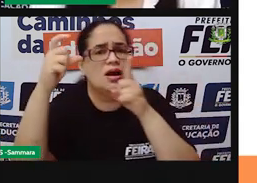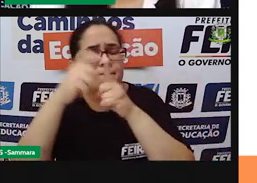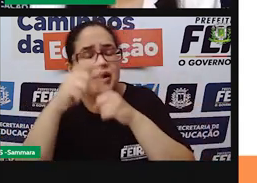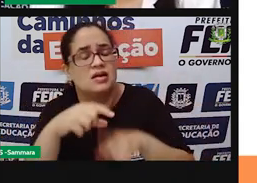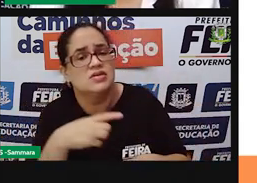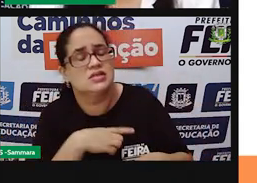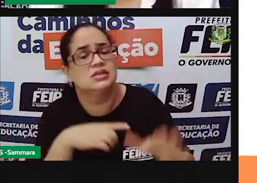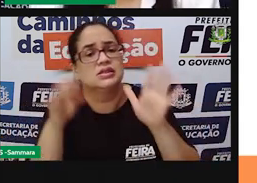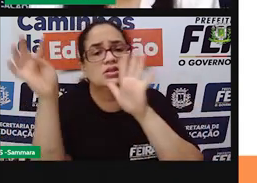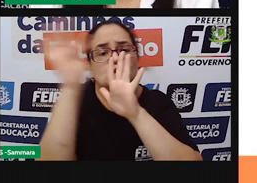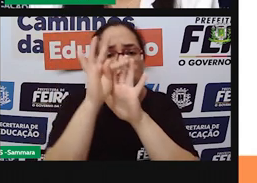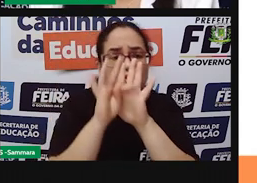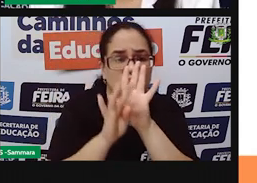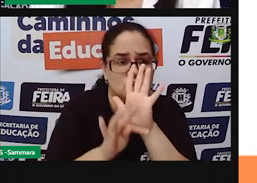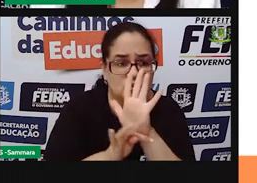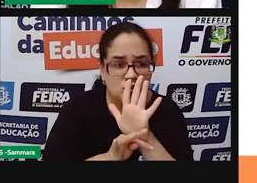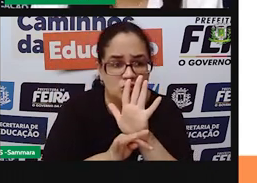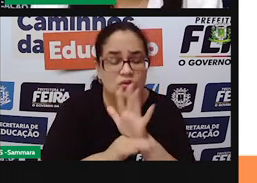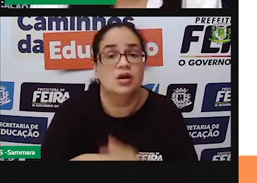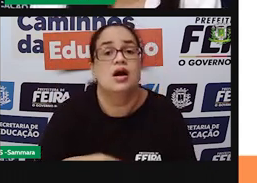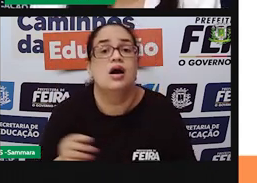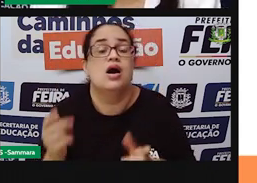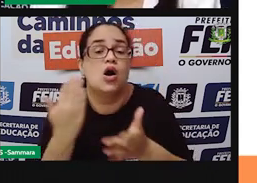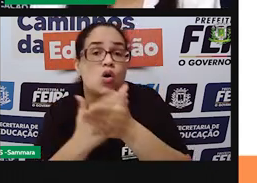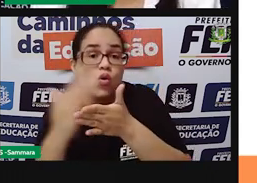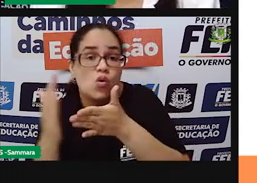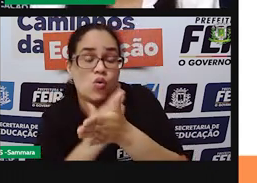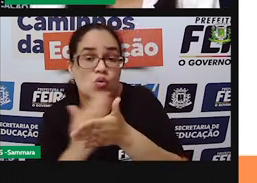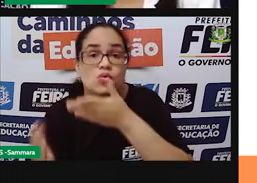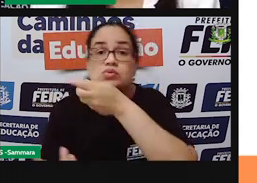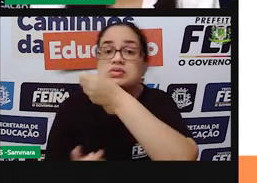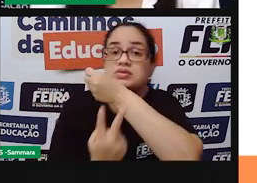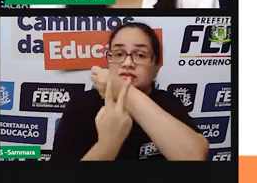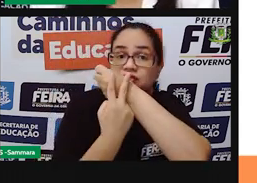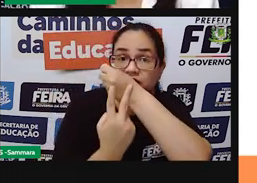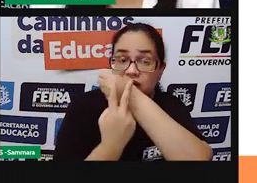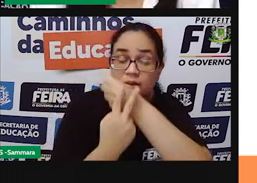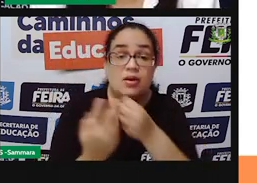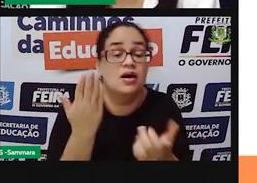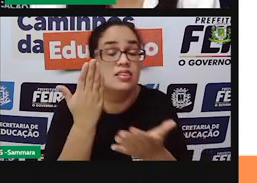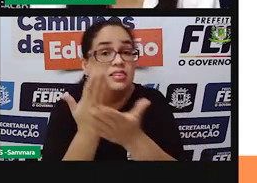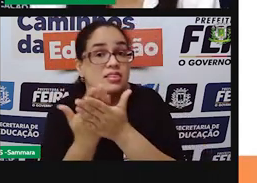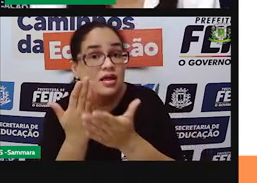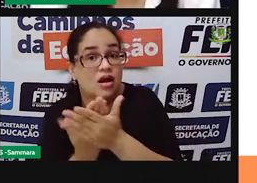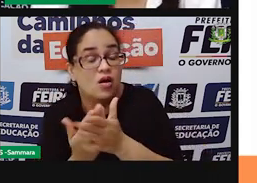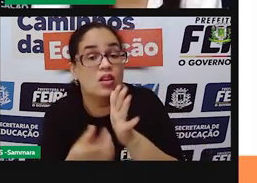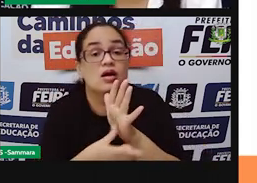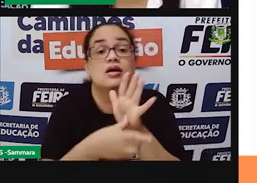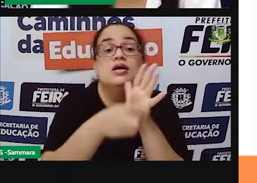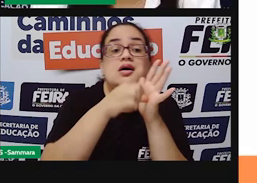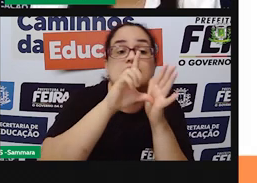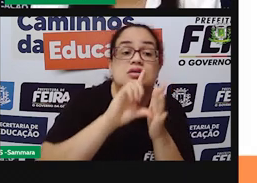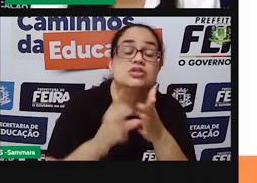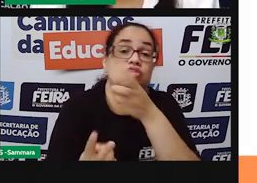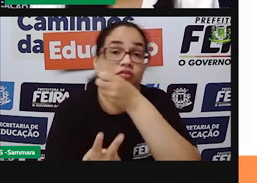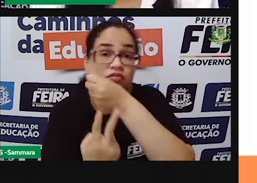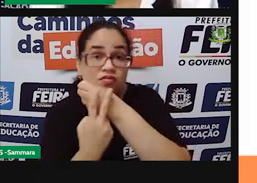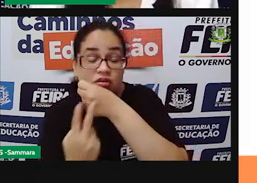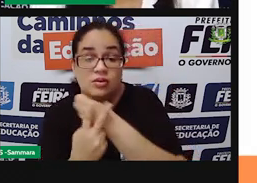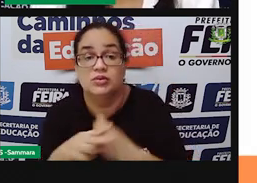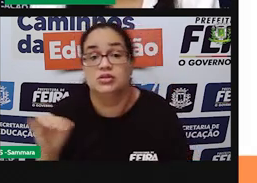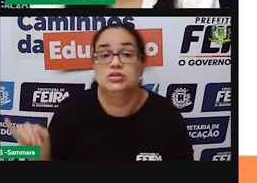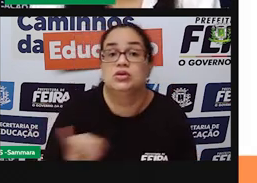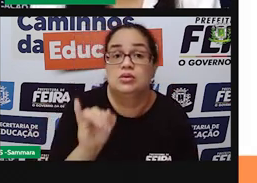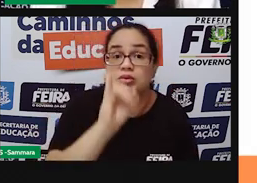no texto, aparecem também alguns verbos. E a gente já viu na aula anterior como os verbos são importantes na construção